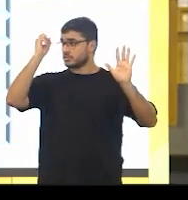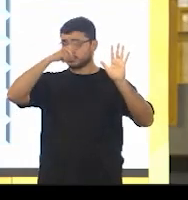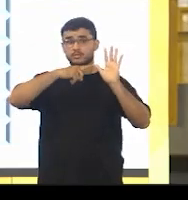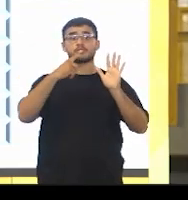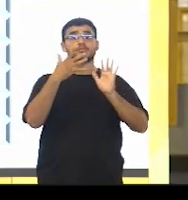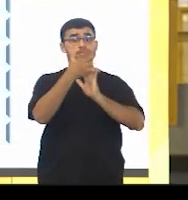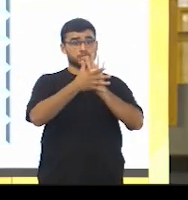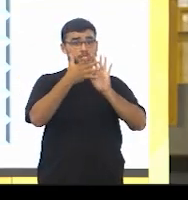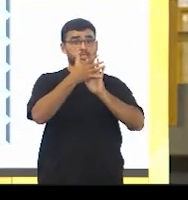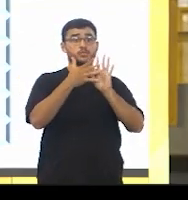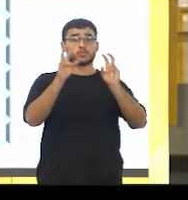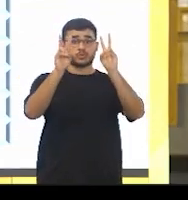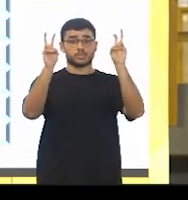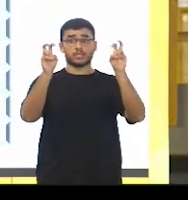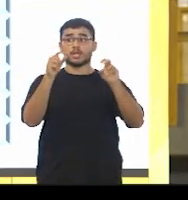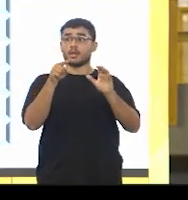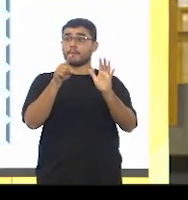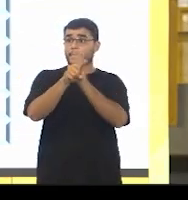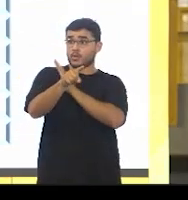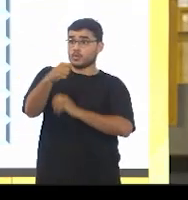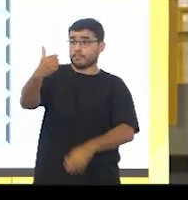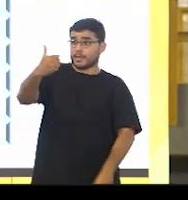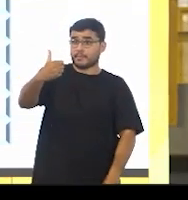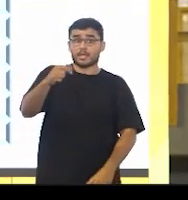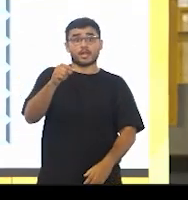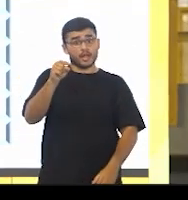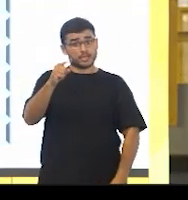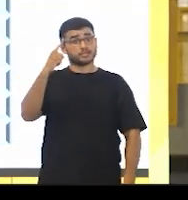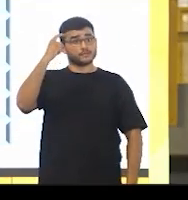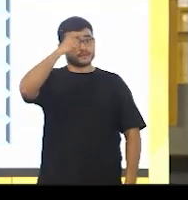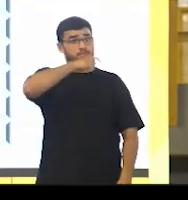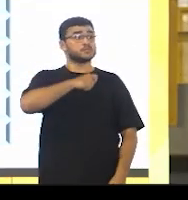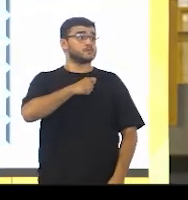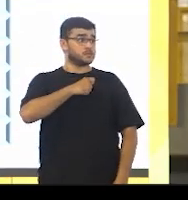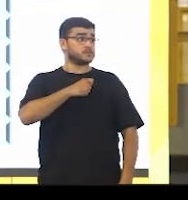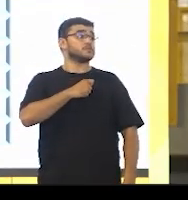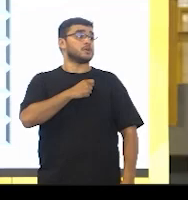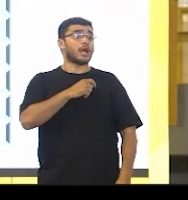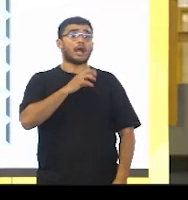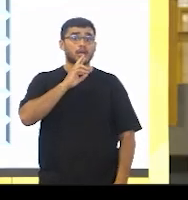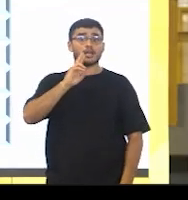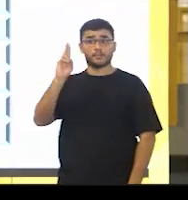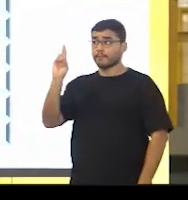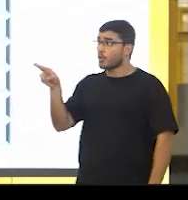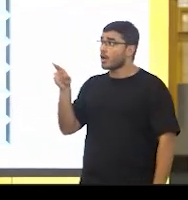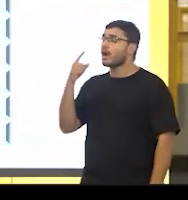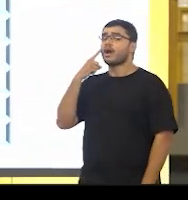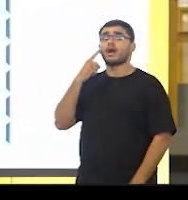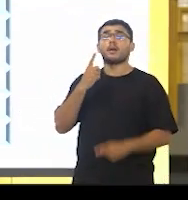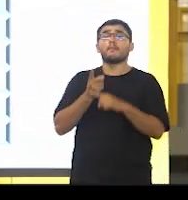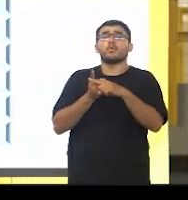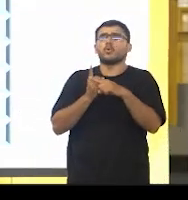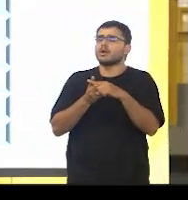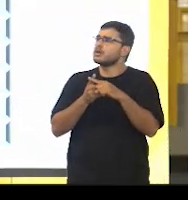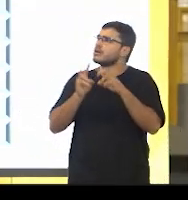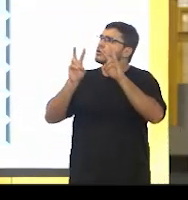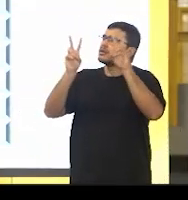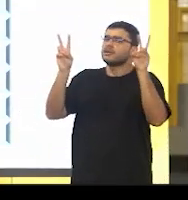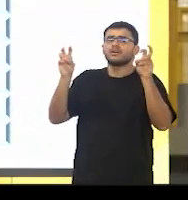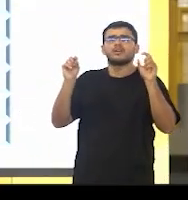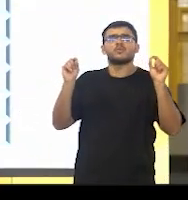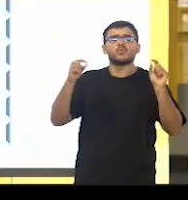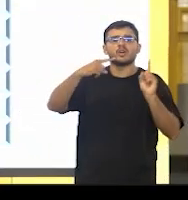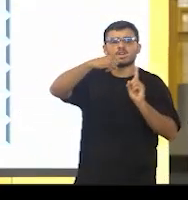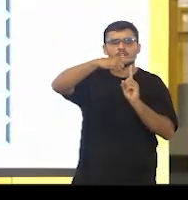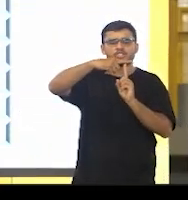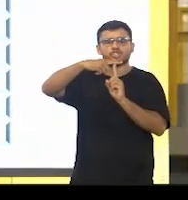também difícil. Por que, GG? Porque você precisava ter conhecimento sobre os